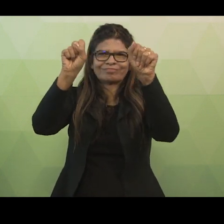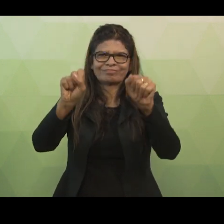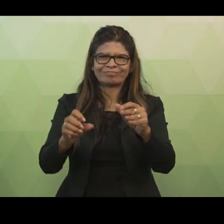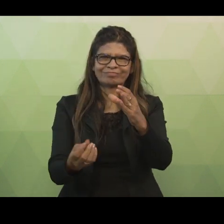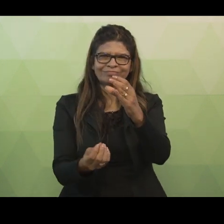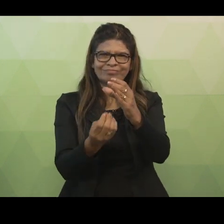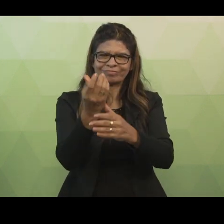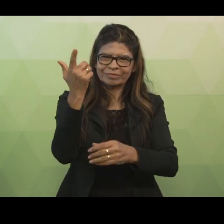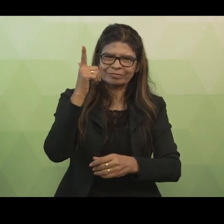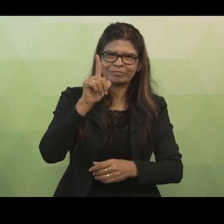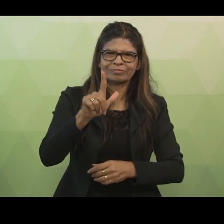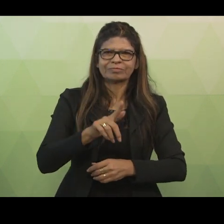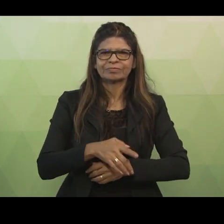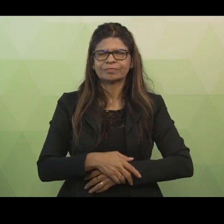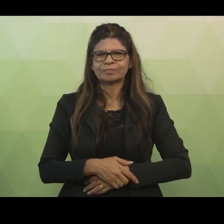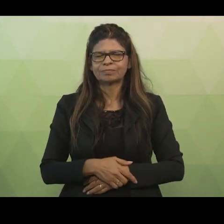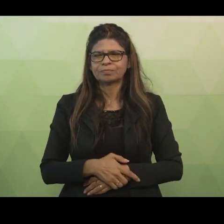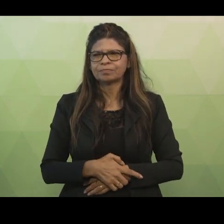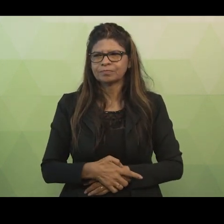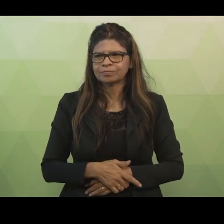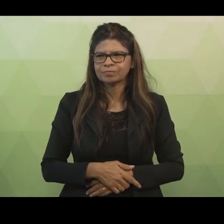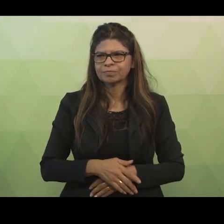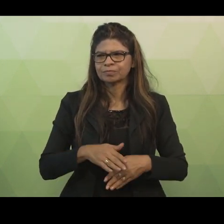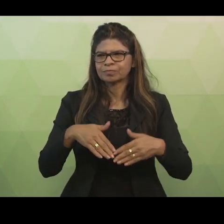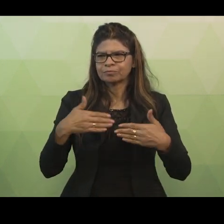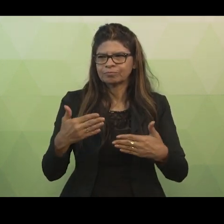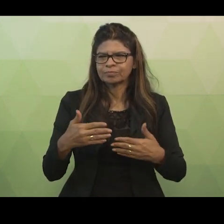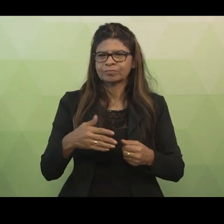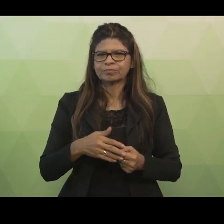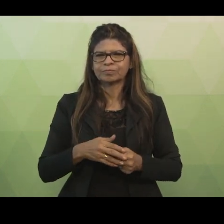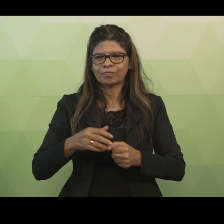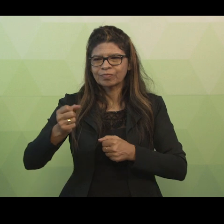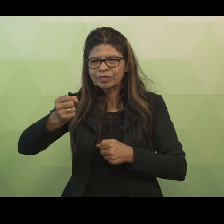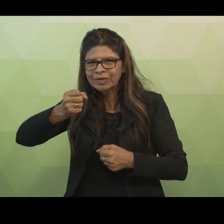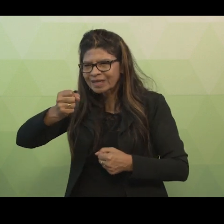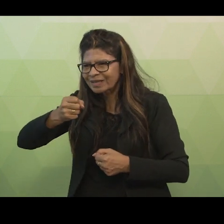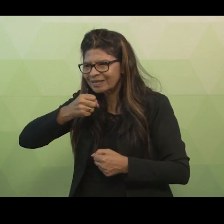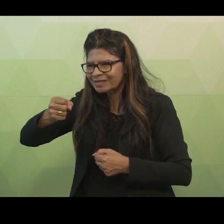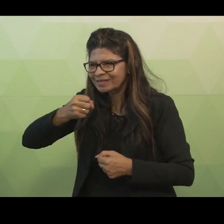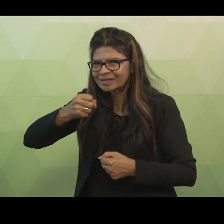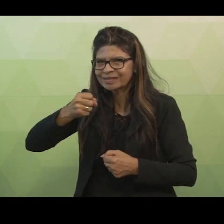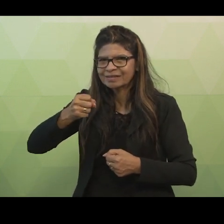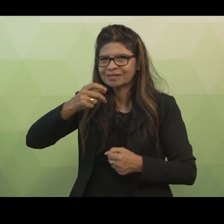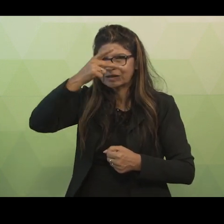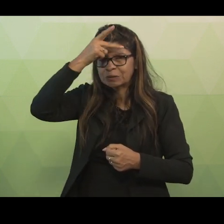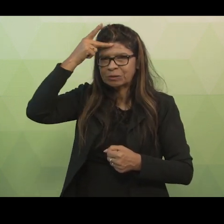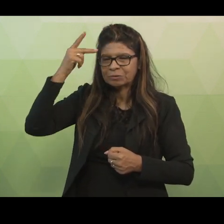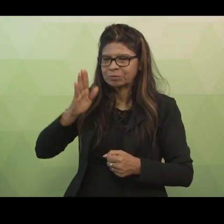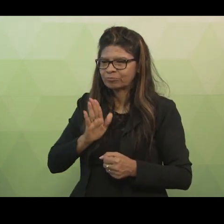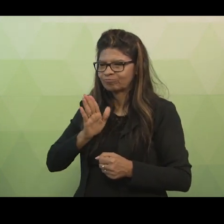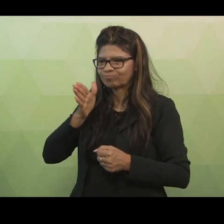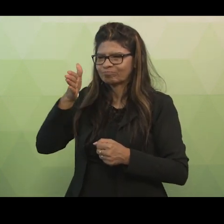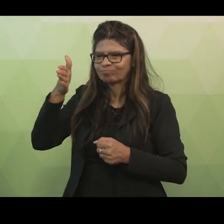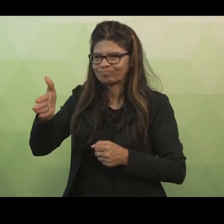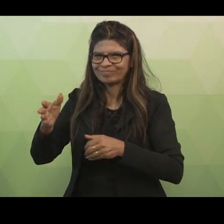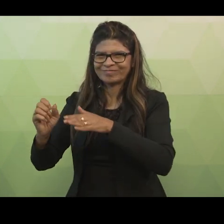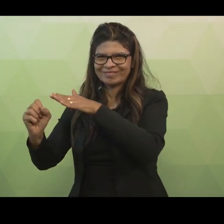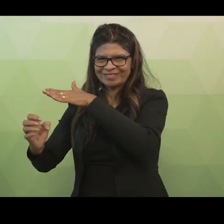Neste caso, o usuário inicia o diagrama de sequências enviando uma mensagem para o sistema